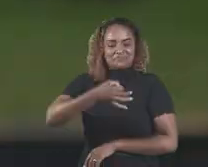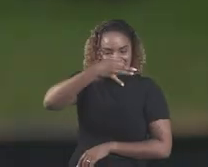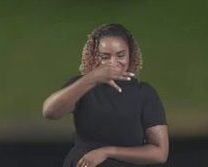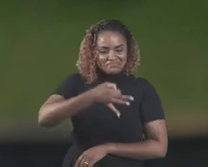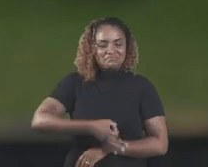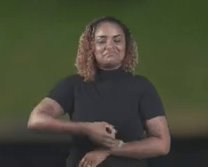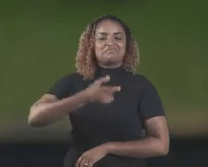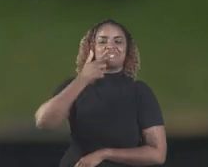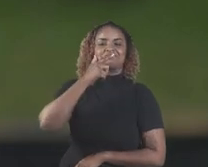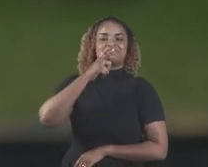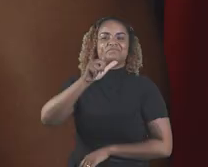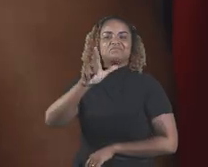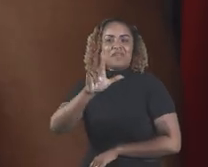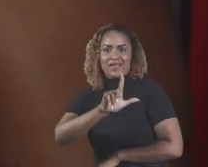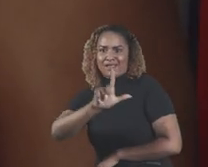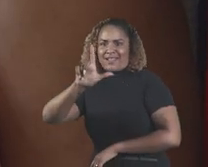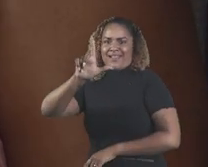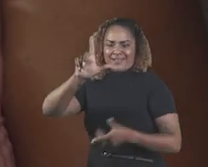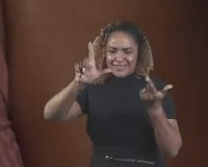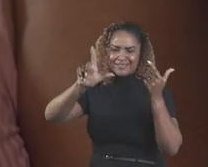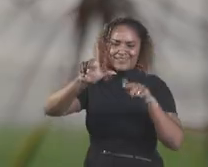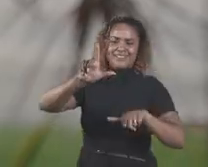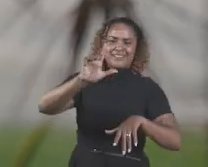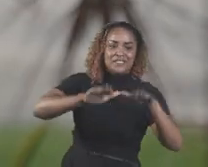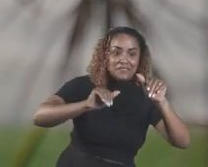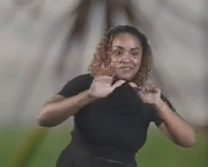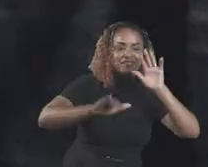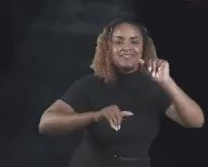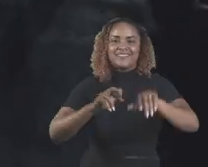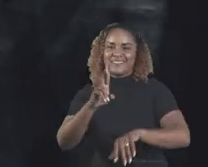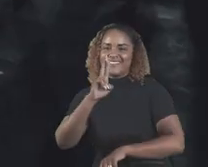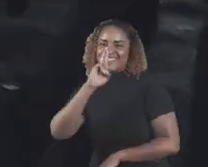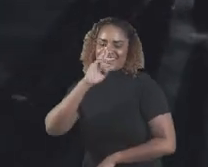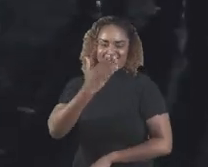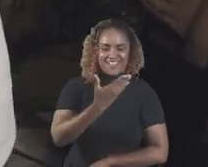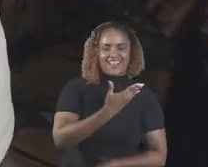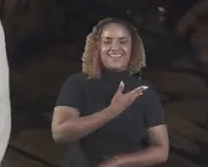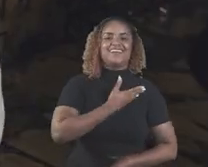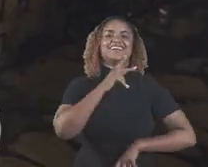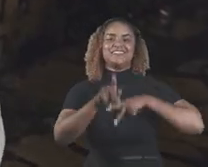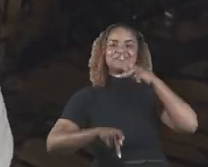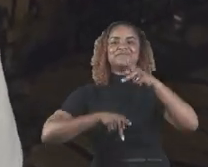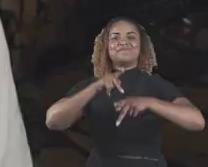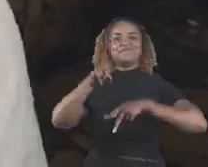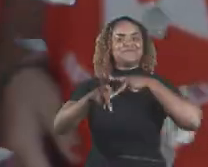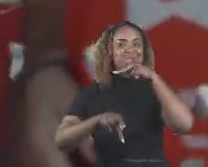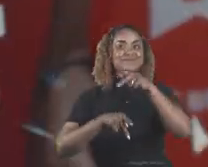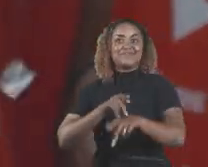Faz o L, bate de novo. Chama Rogério, que é amigo do.